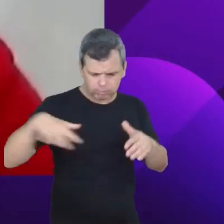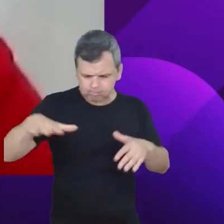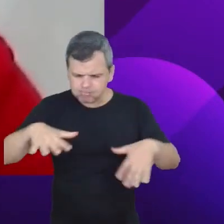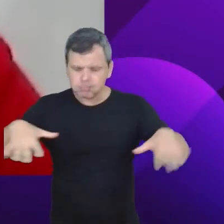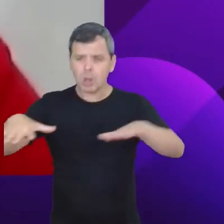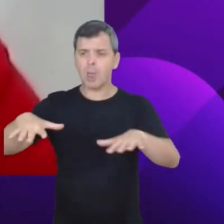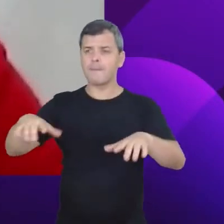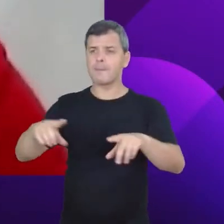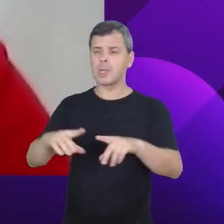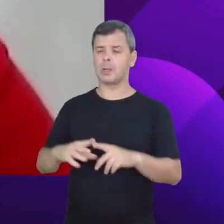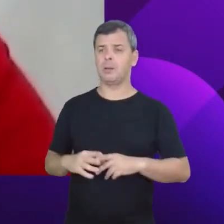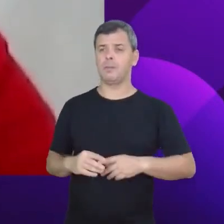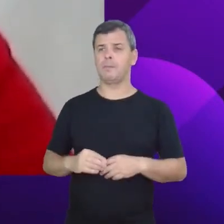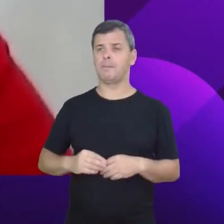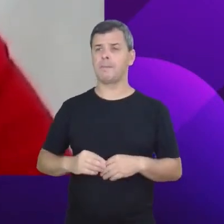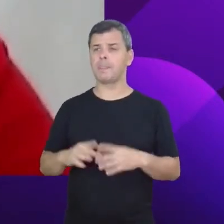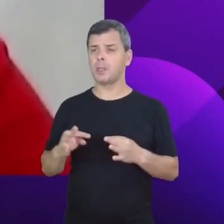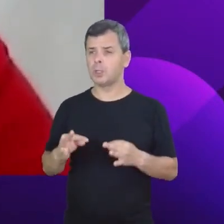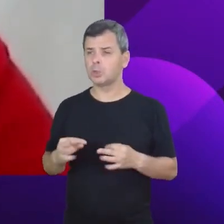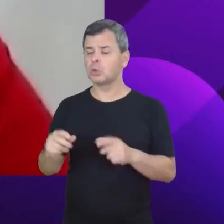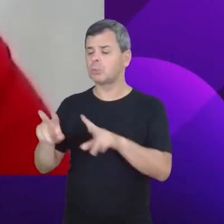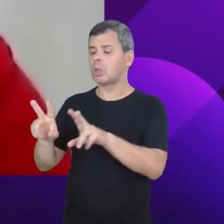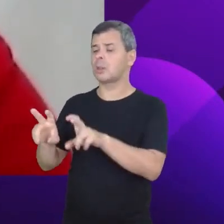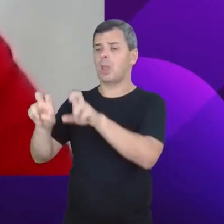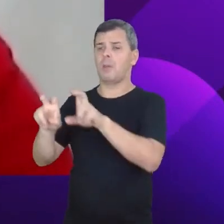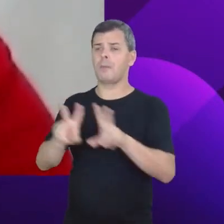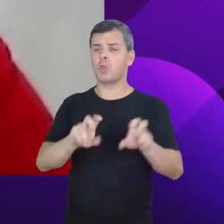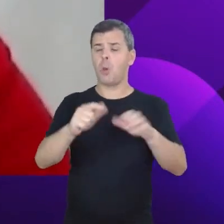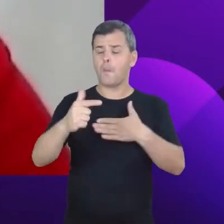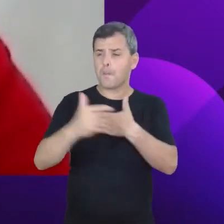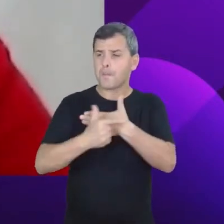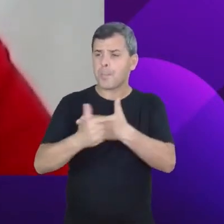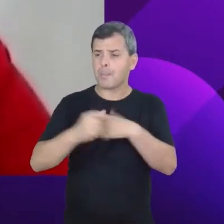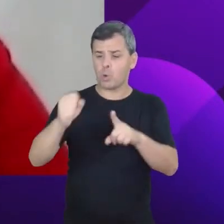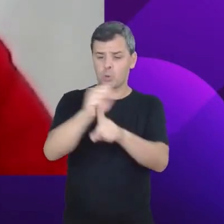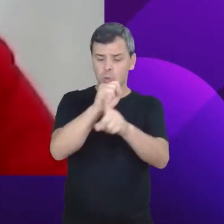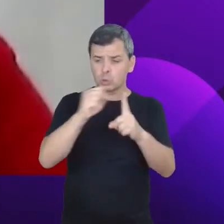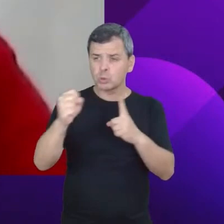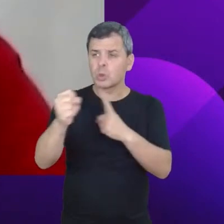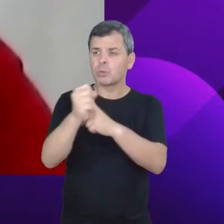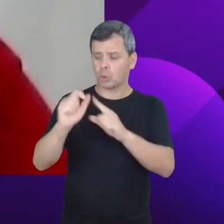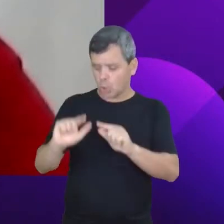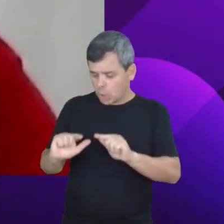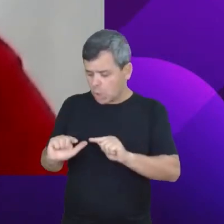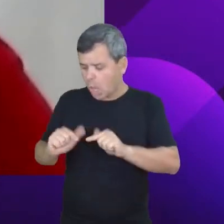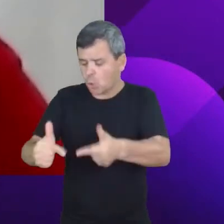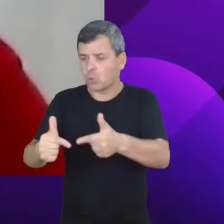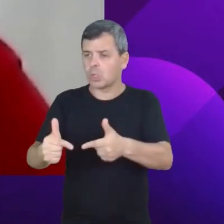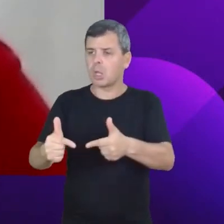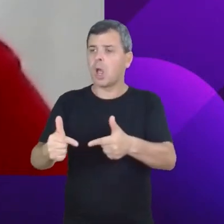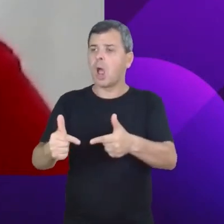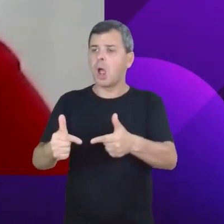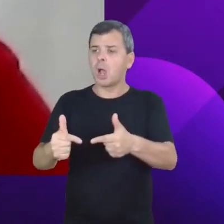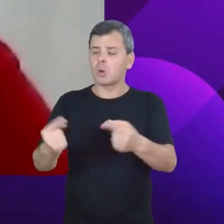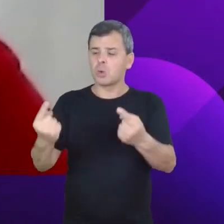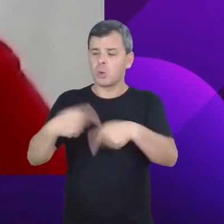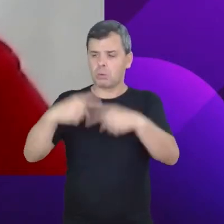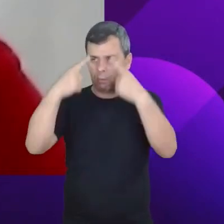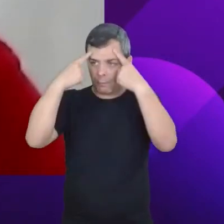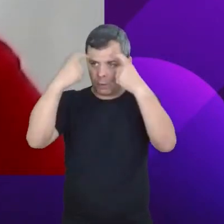setores, né, sobre o papel da sociedade no enfrentamento à violência contra as